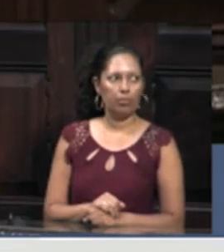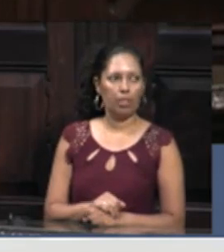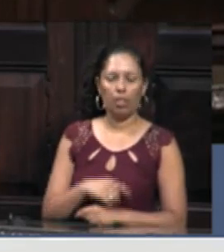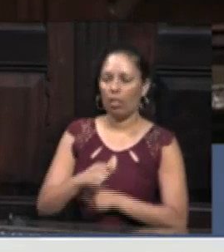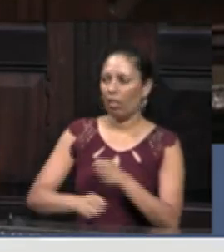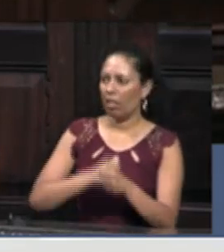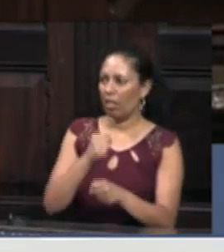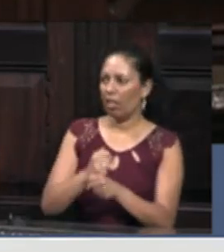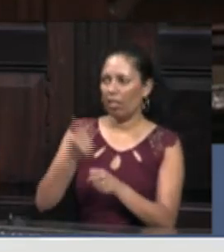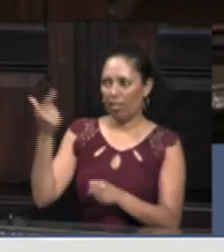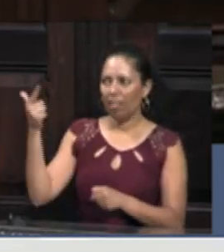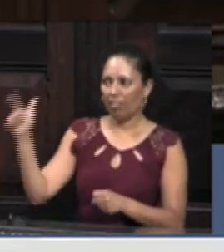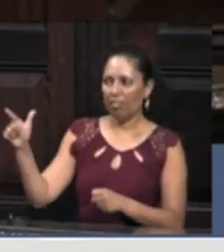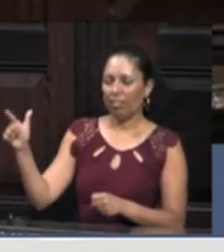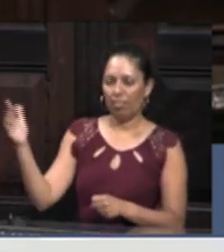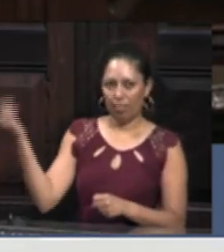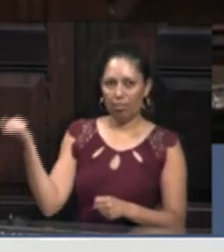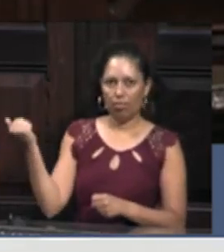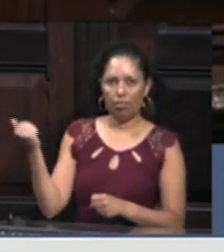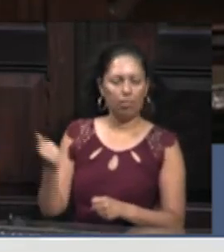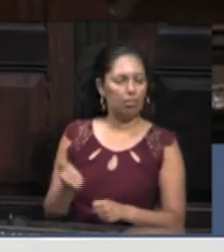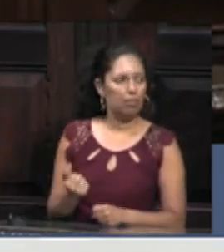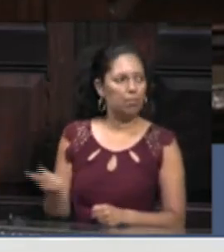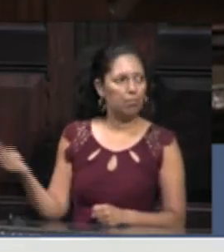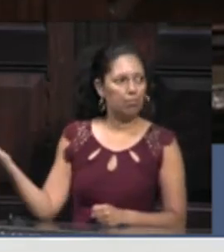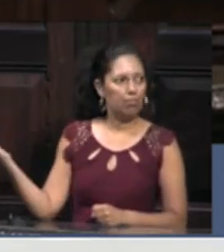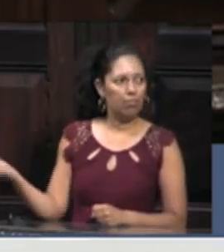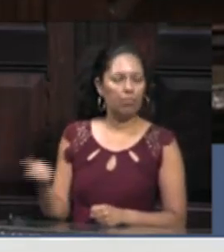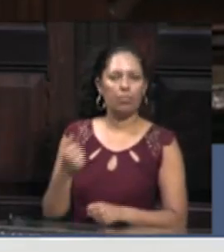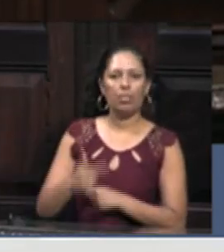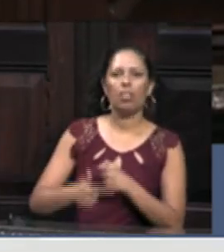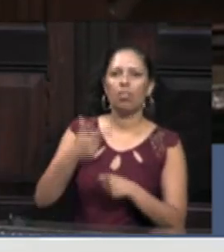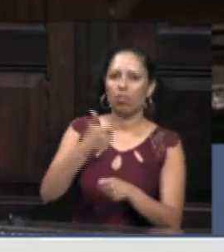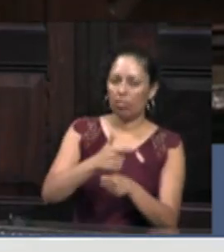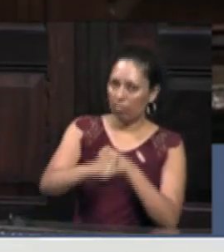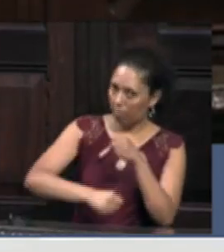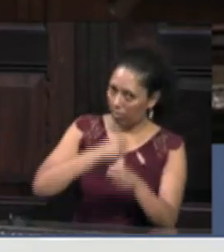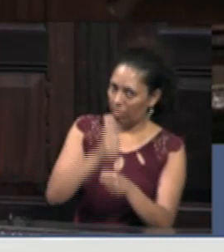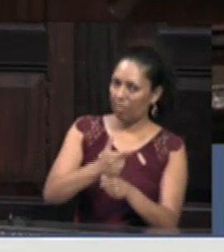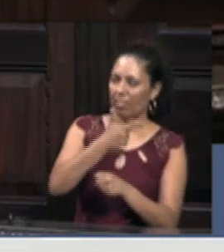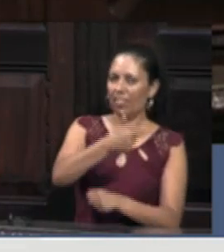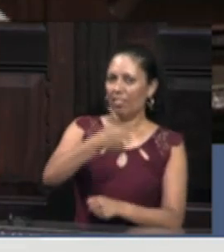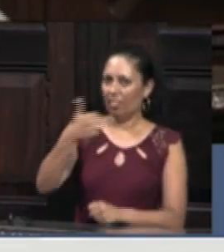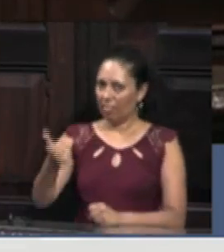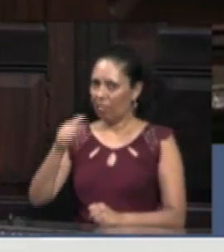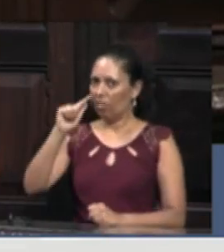executivo mandará um PPA para 2020, 21, 22 e